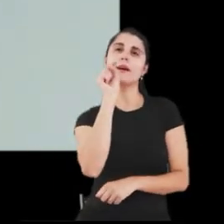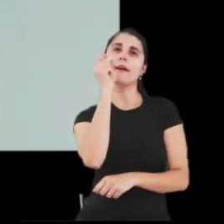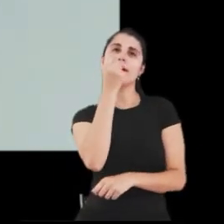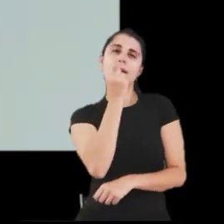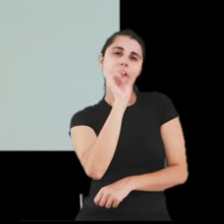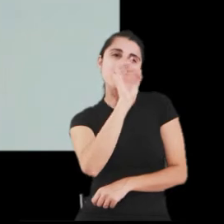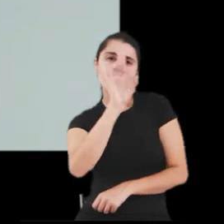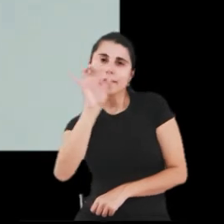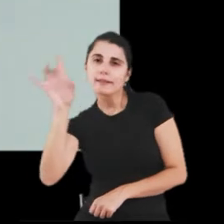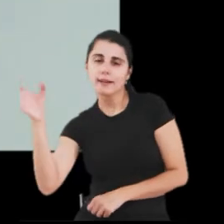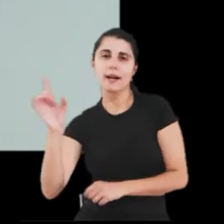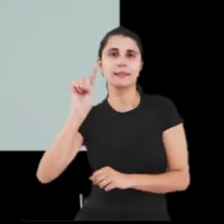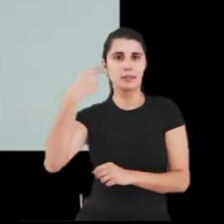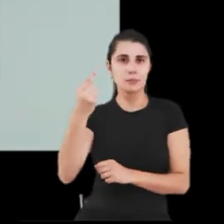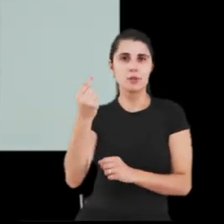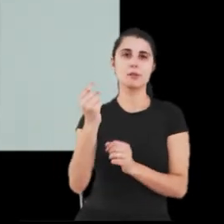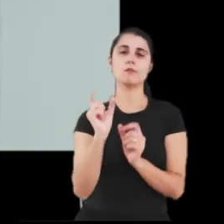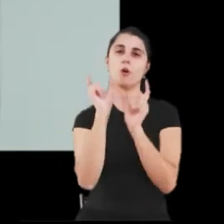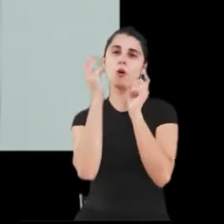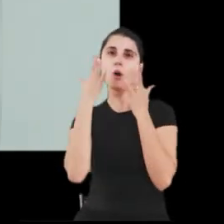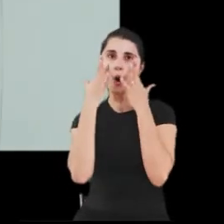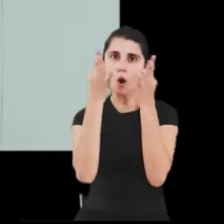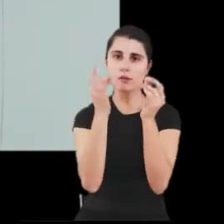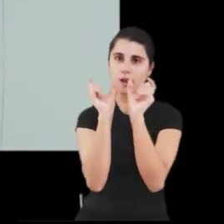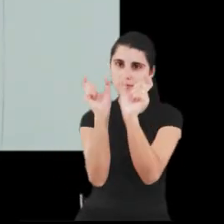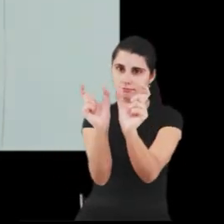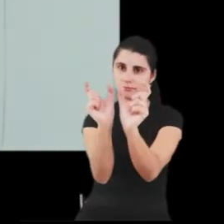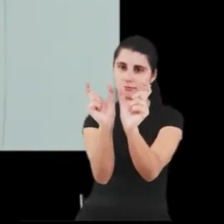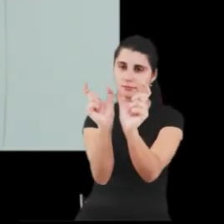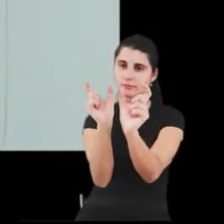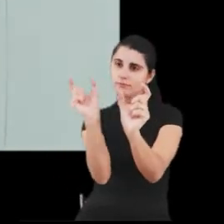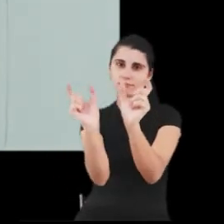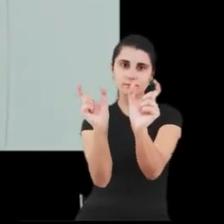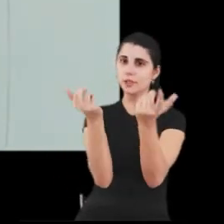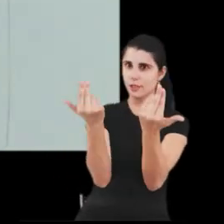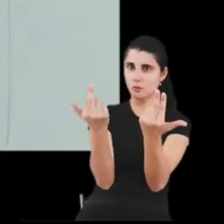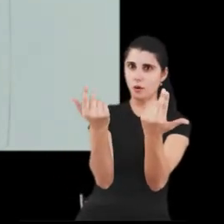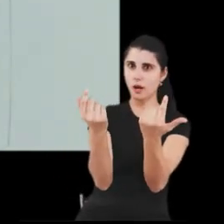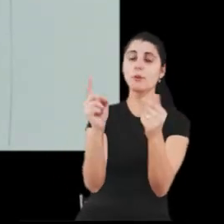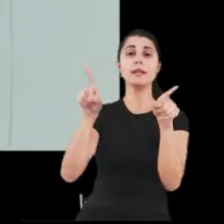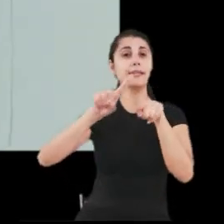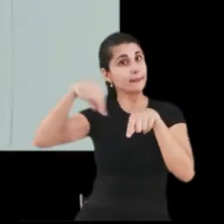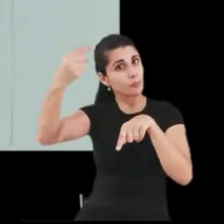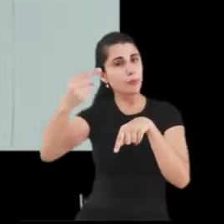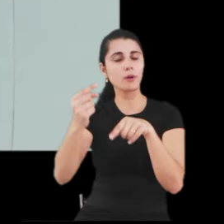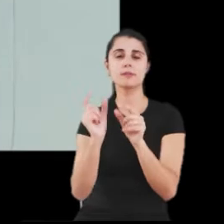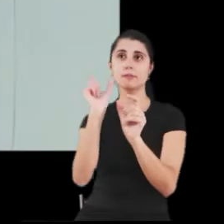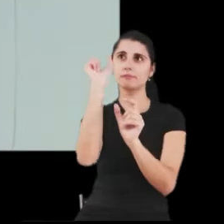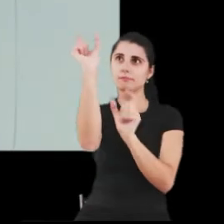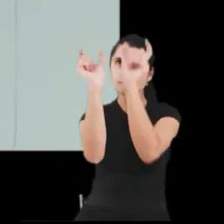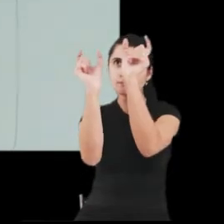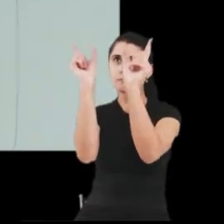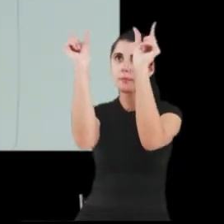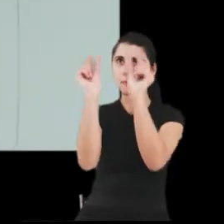irei selecionar as bases iguais e de menor expoente, para posteriormente multiplicá-las. Vamos ver